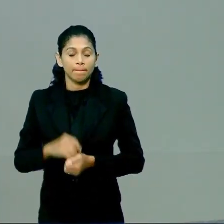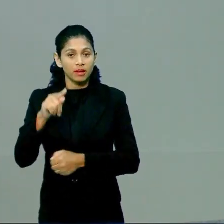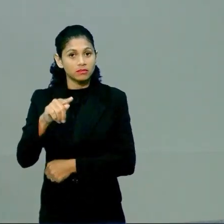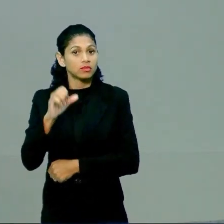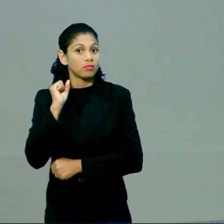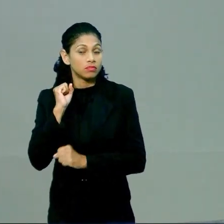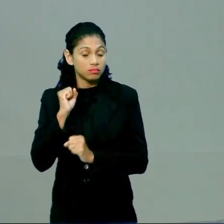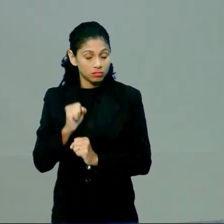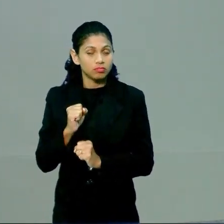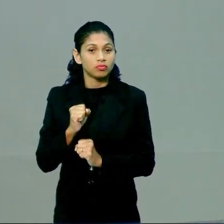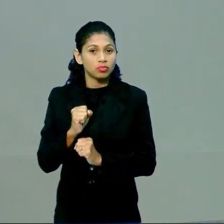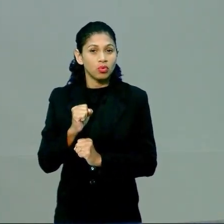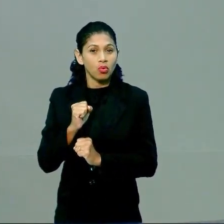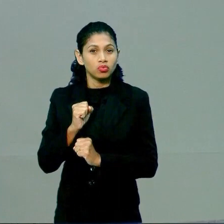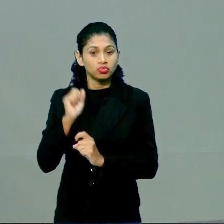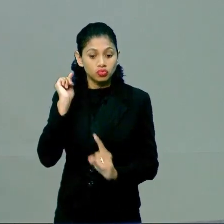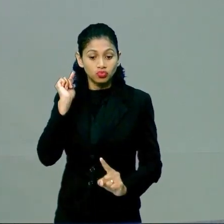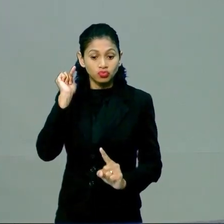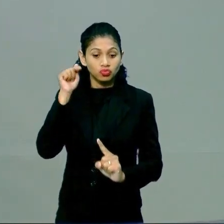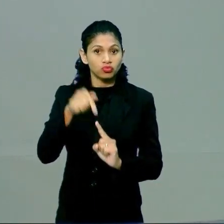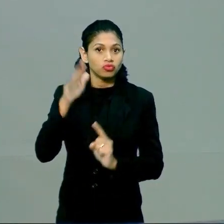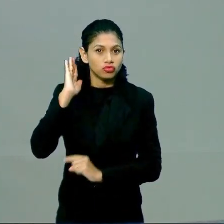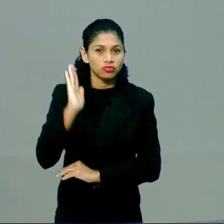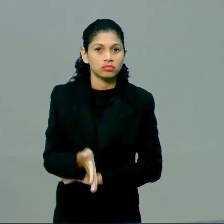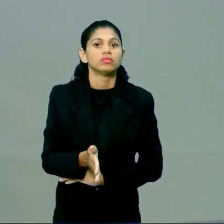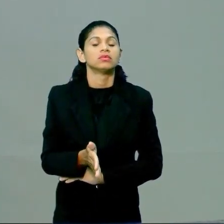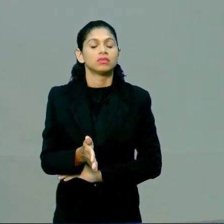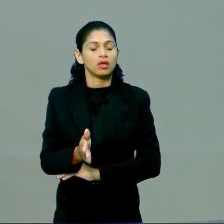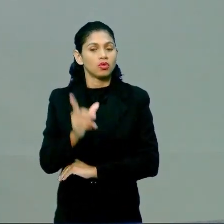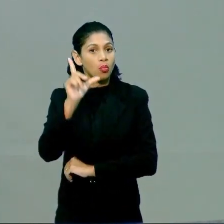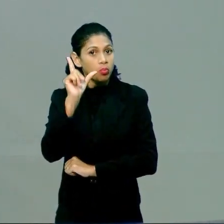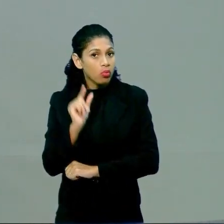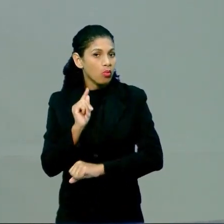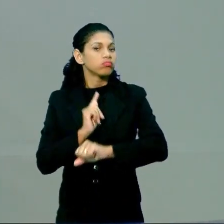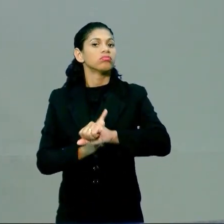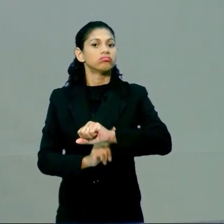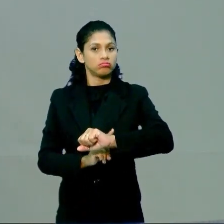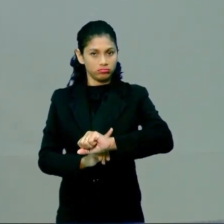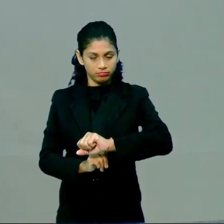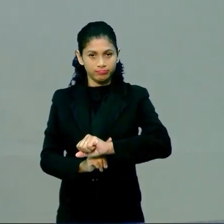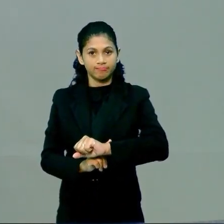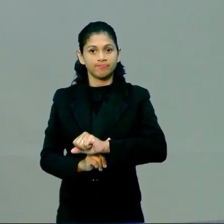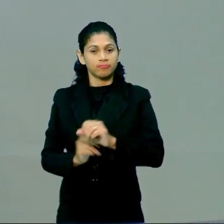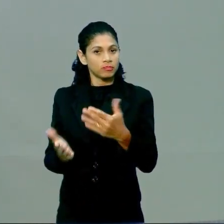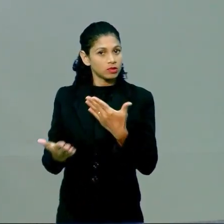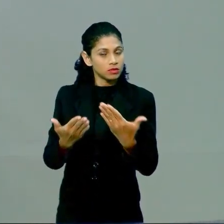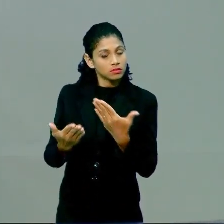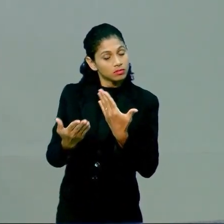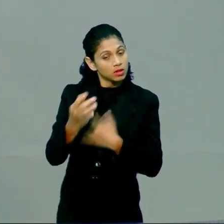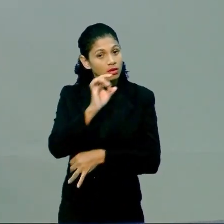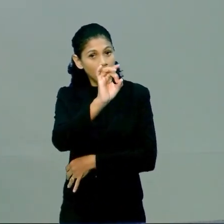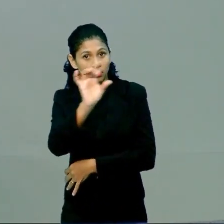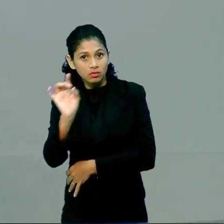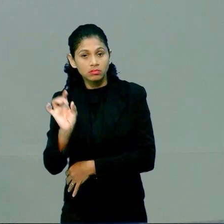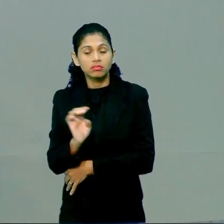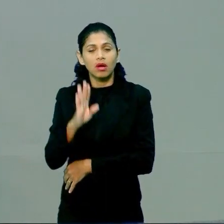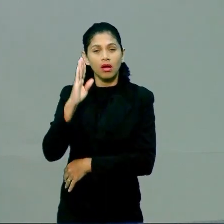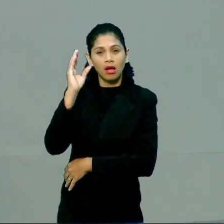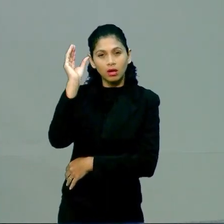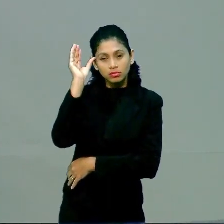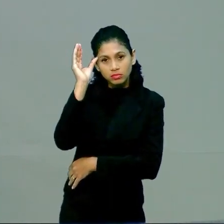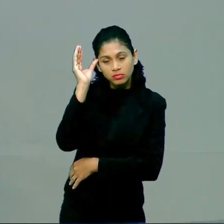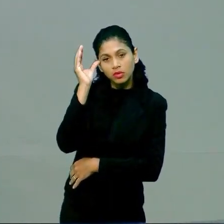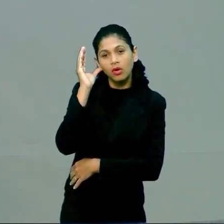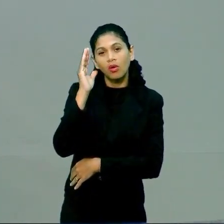objetivo em pouco tempo né ou em muito tempo tá isso depende de cada um né vai do conhecimento prévio